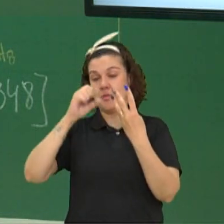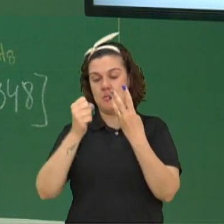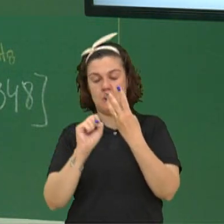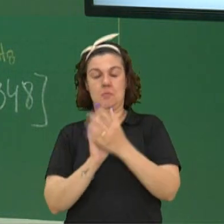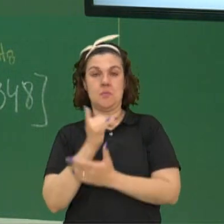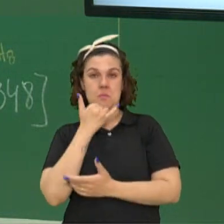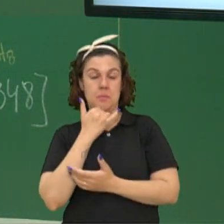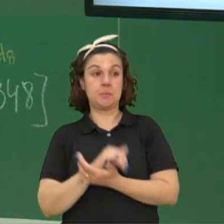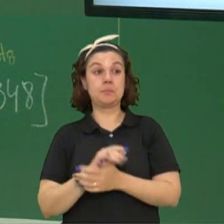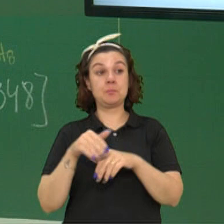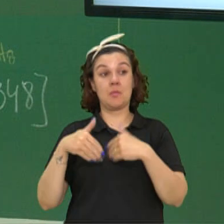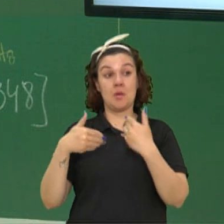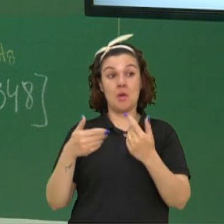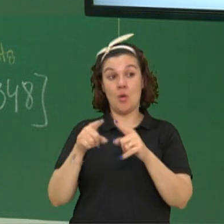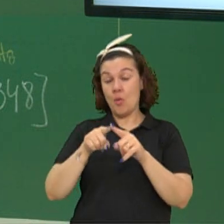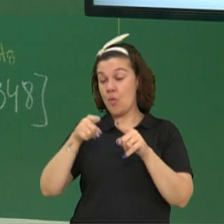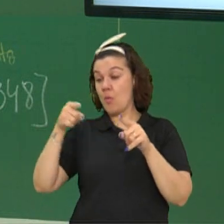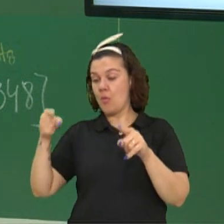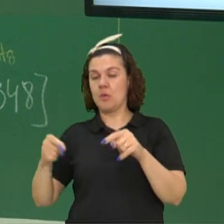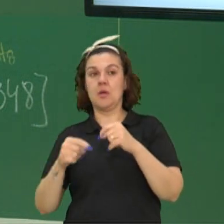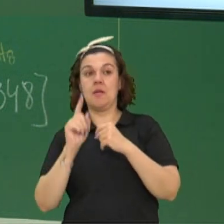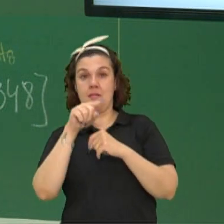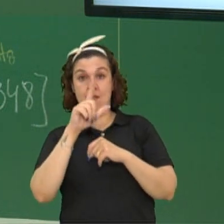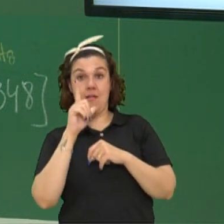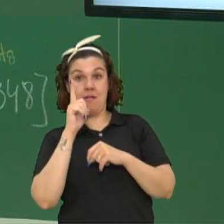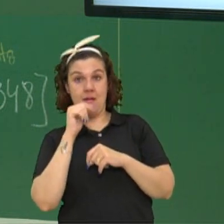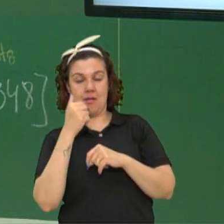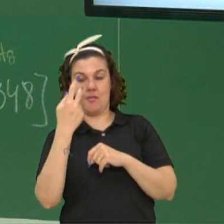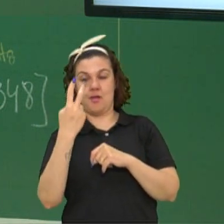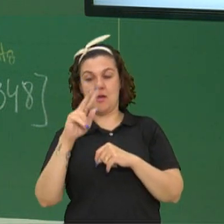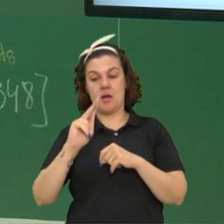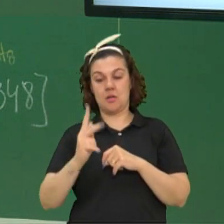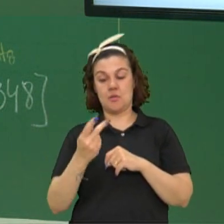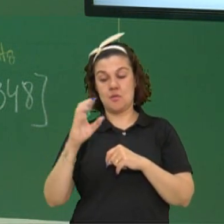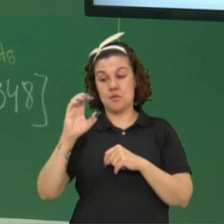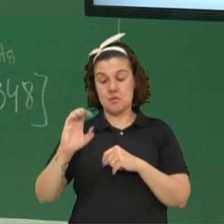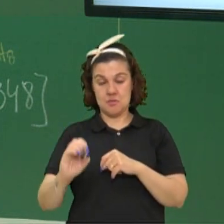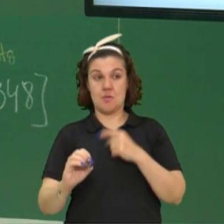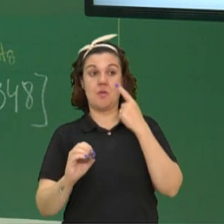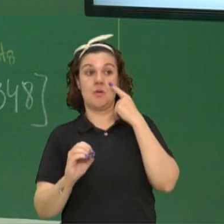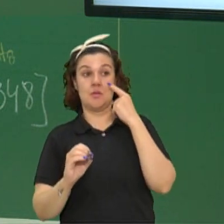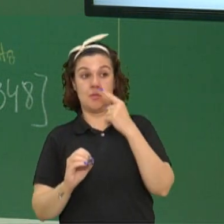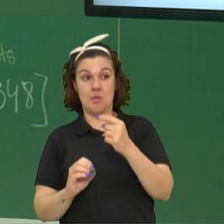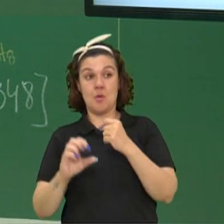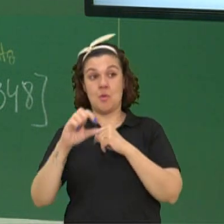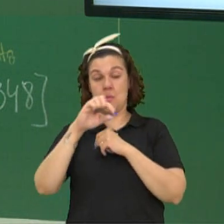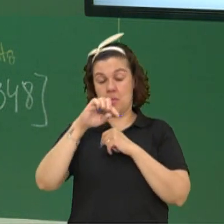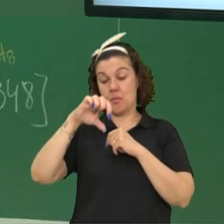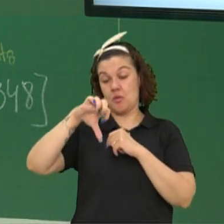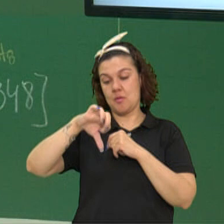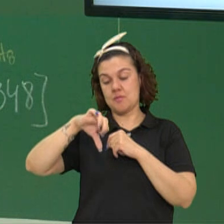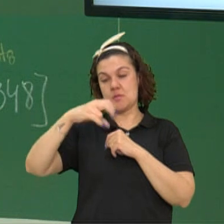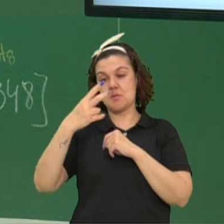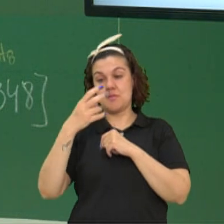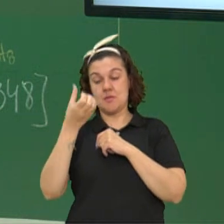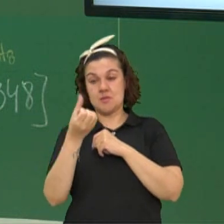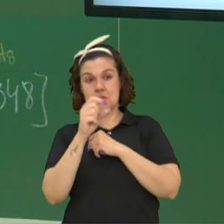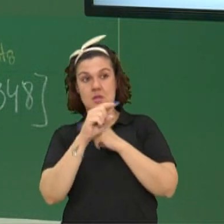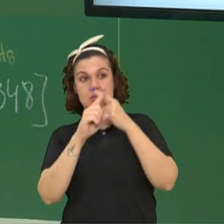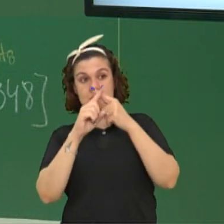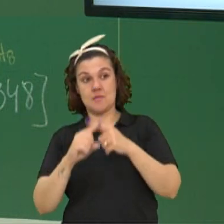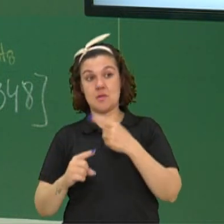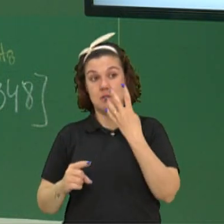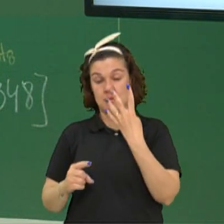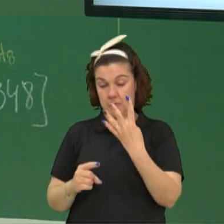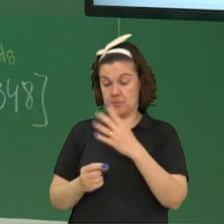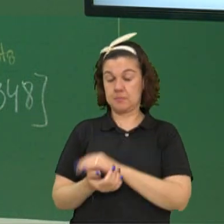1.598. Quem é o outro do meu produto lá? A água. Menos 926 é o valor que eu encontrei, vezes 4, que é o